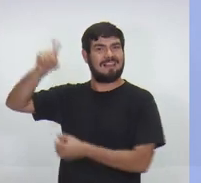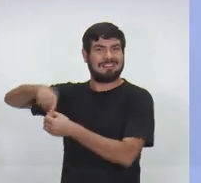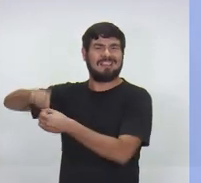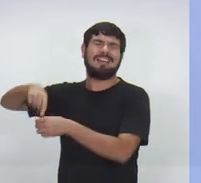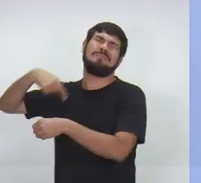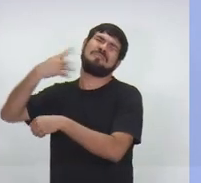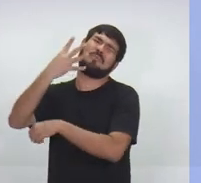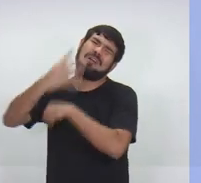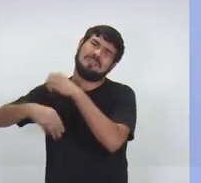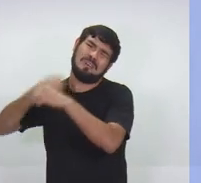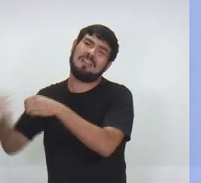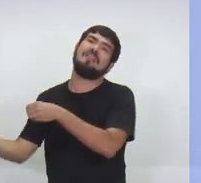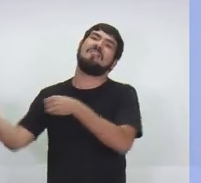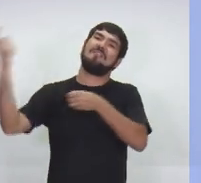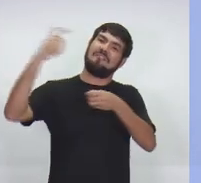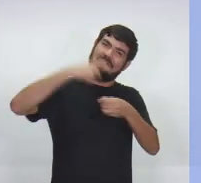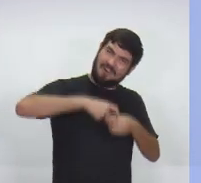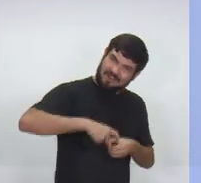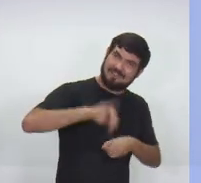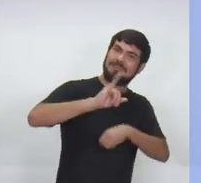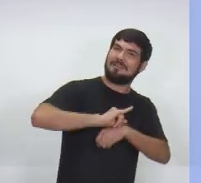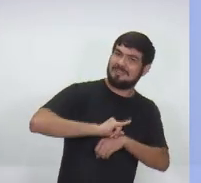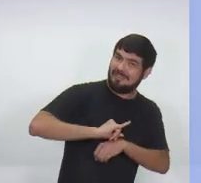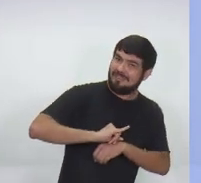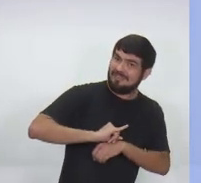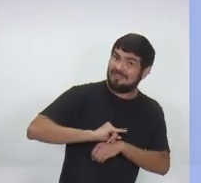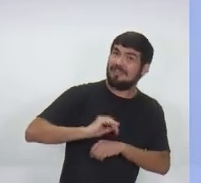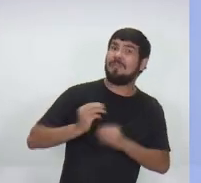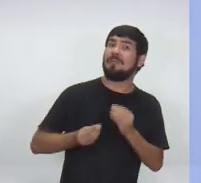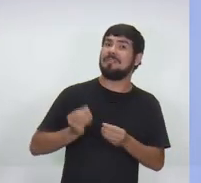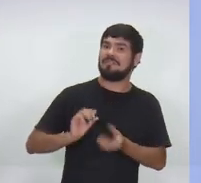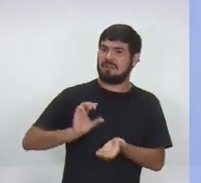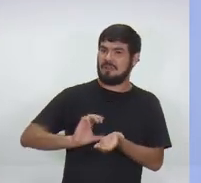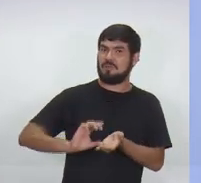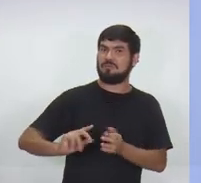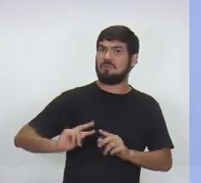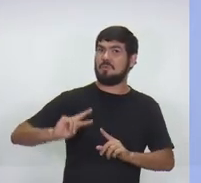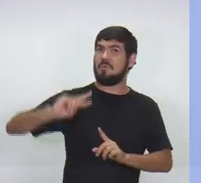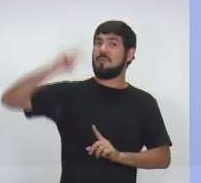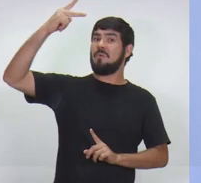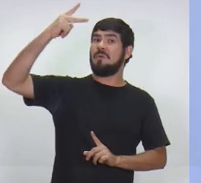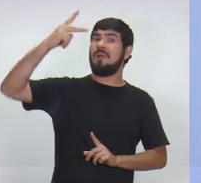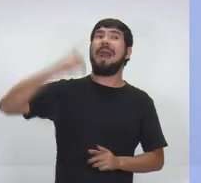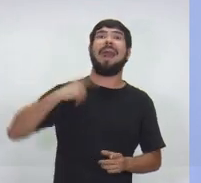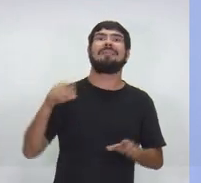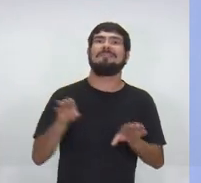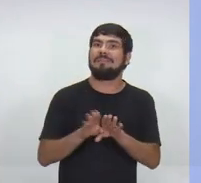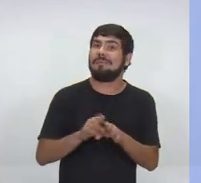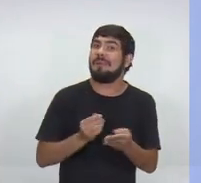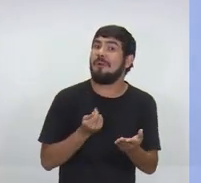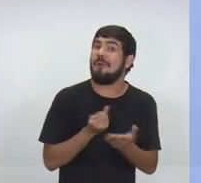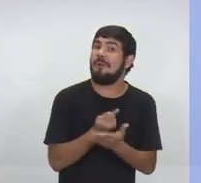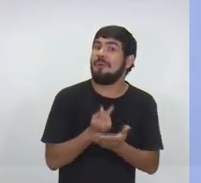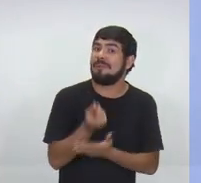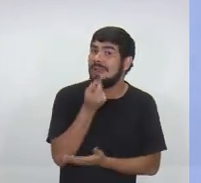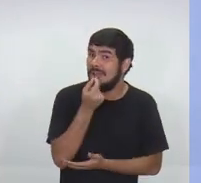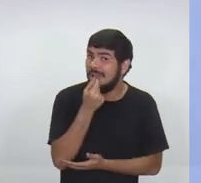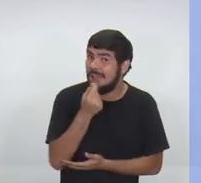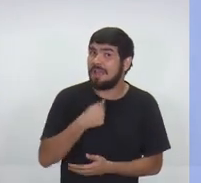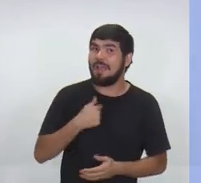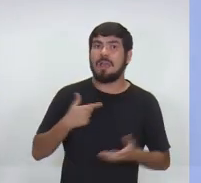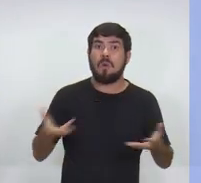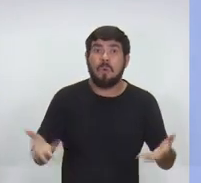capital com isso nós vamos otimizar recurso a compra de medicamento hoje por exemplo na época era